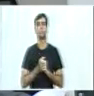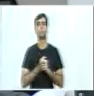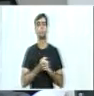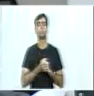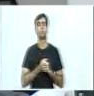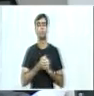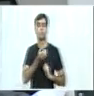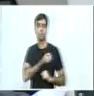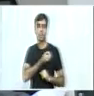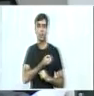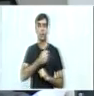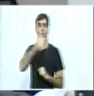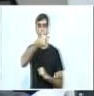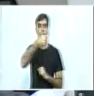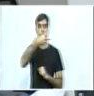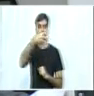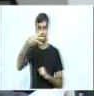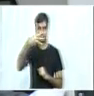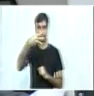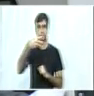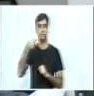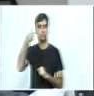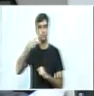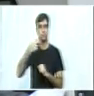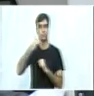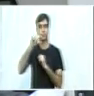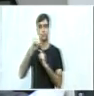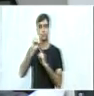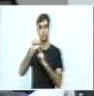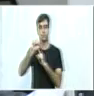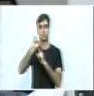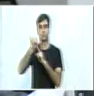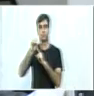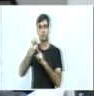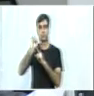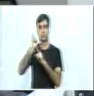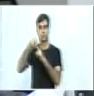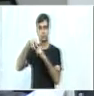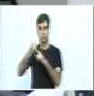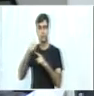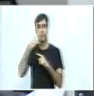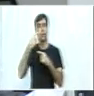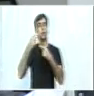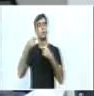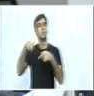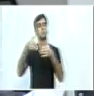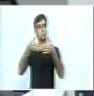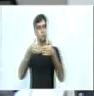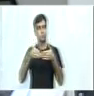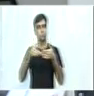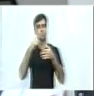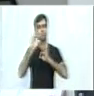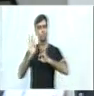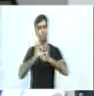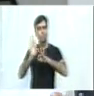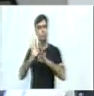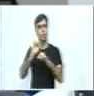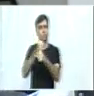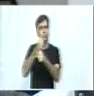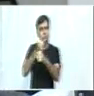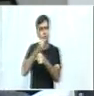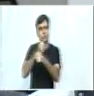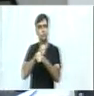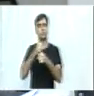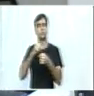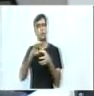Indicação 233 do vereador João Josino, que promova a reforma do calçamento e